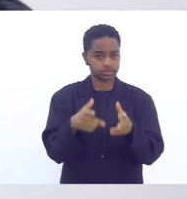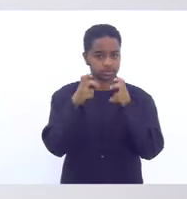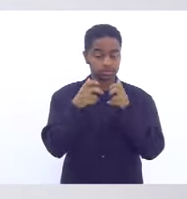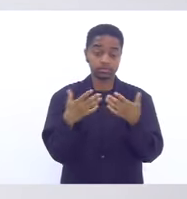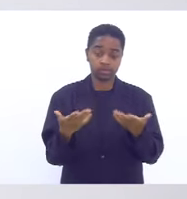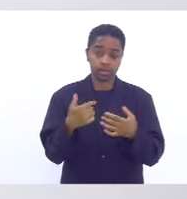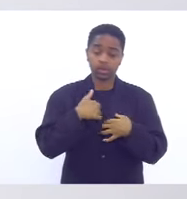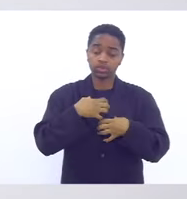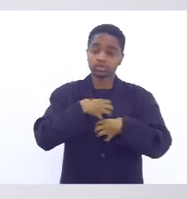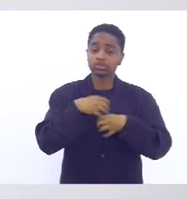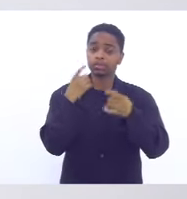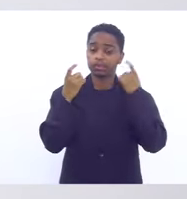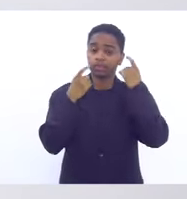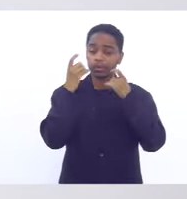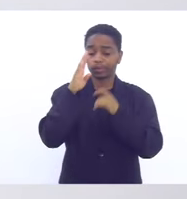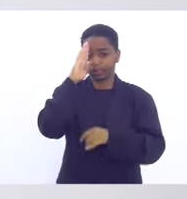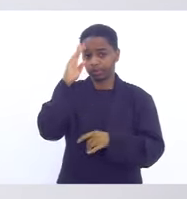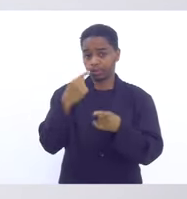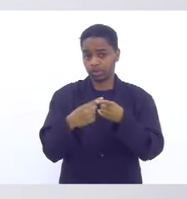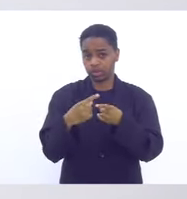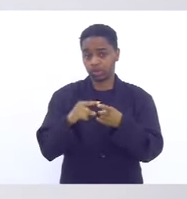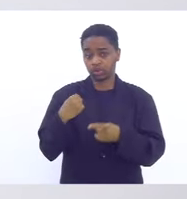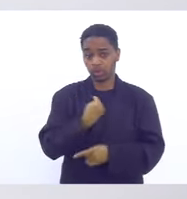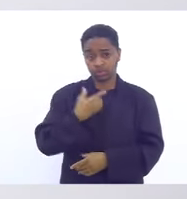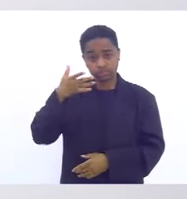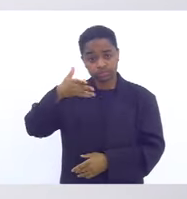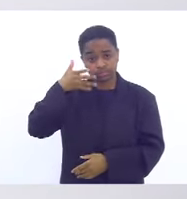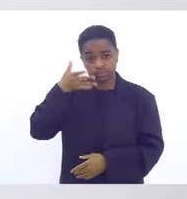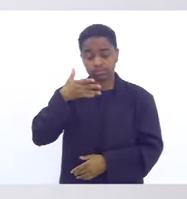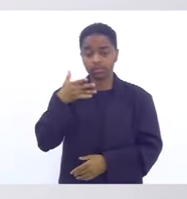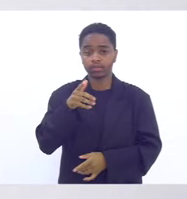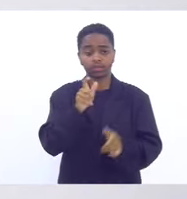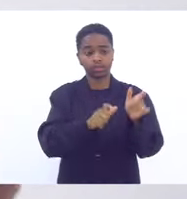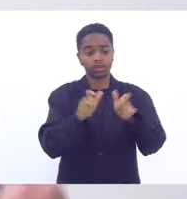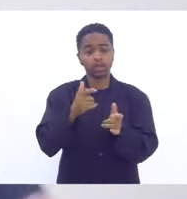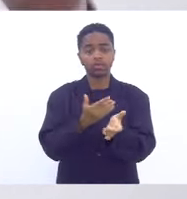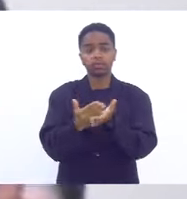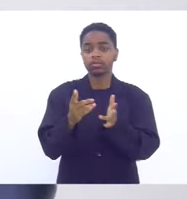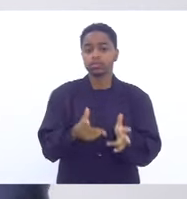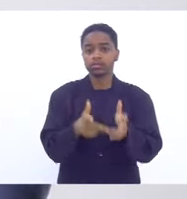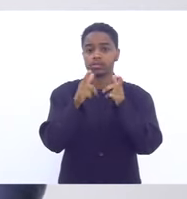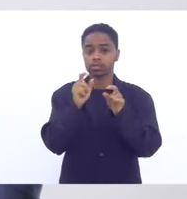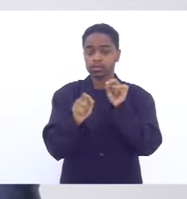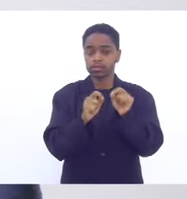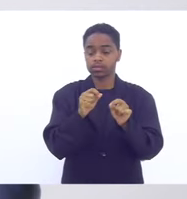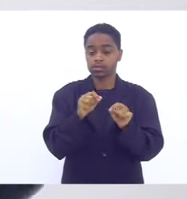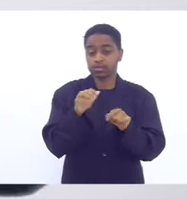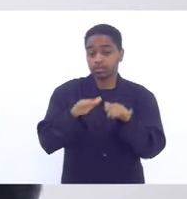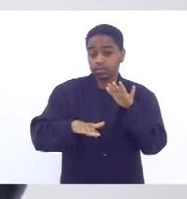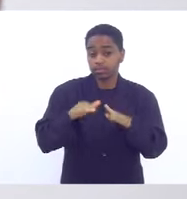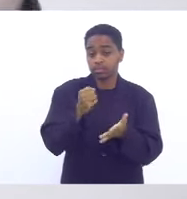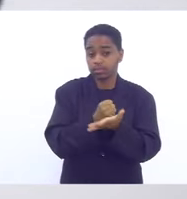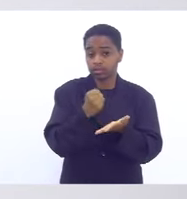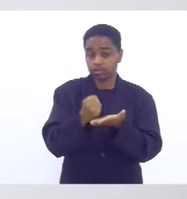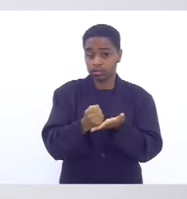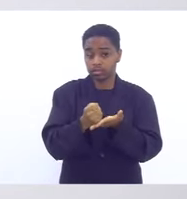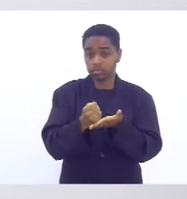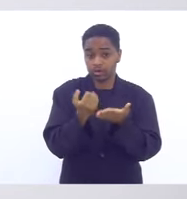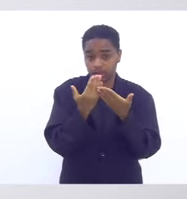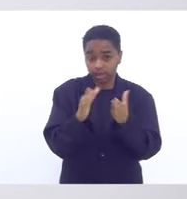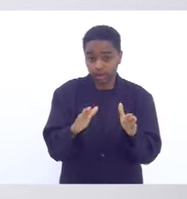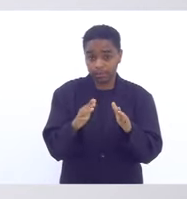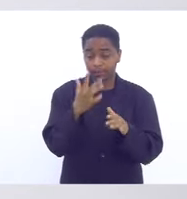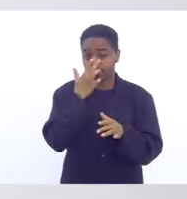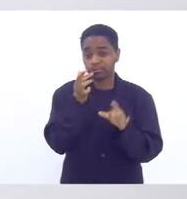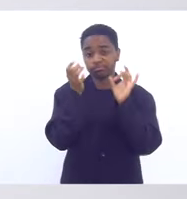minha preocupação maior é que, quando a gente faz esse discurso e eles começam a perceber de que talvez a concessão acabe, é eles largarem de mão e,